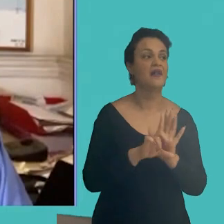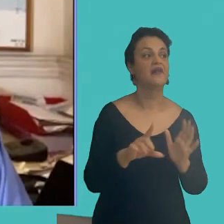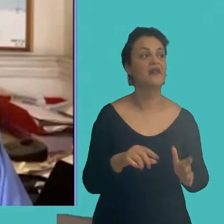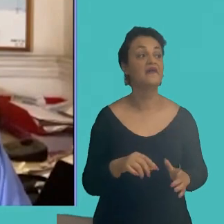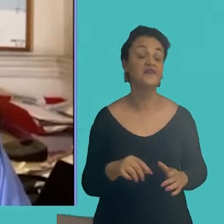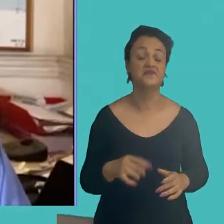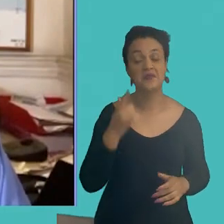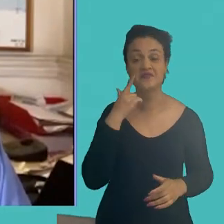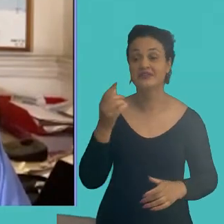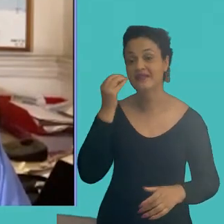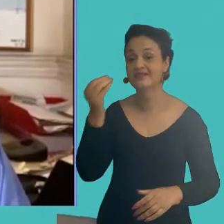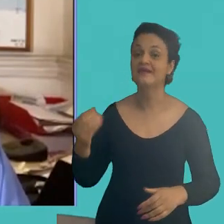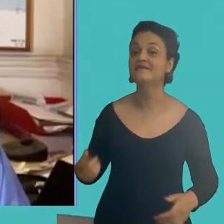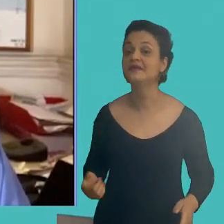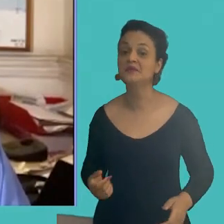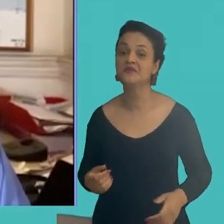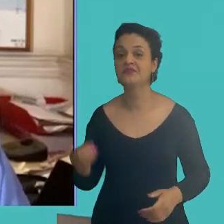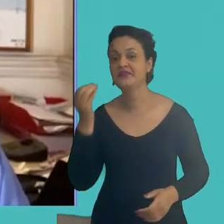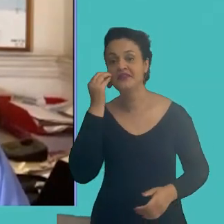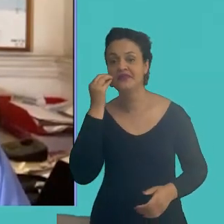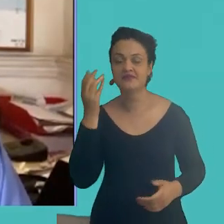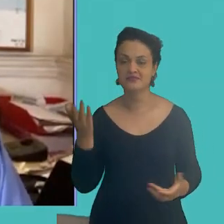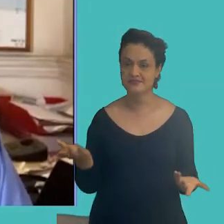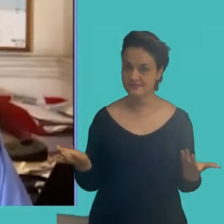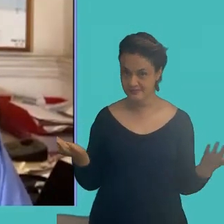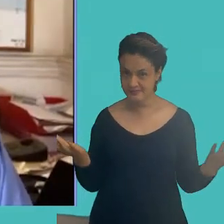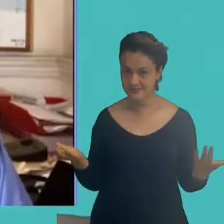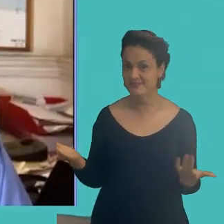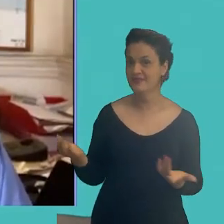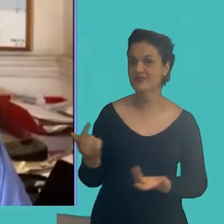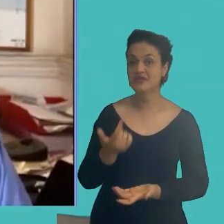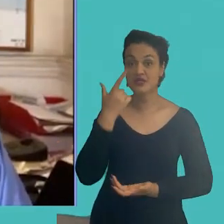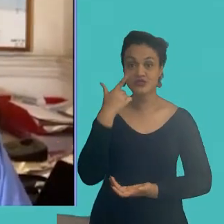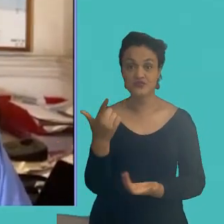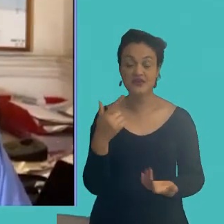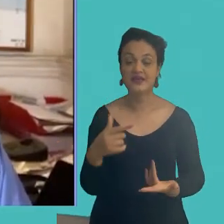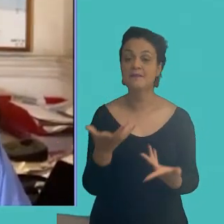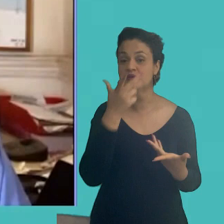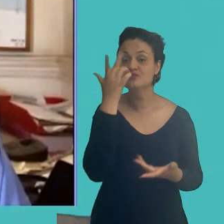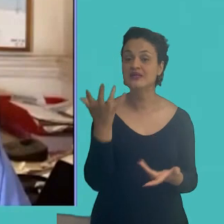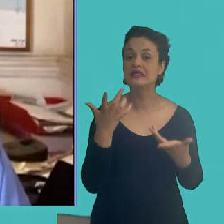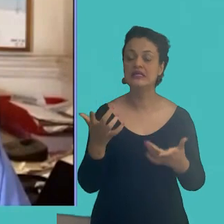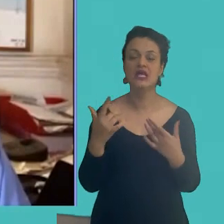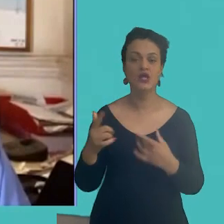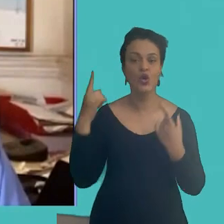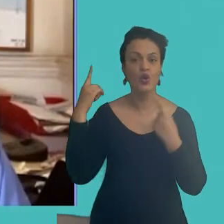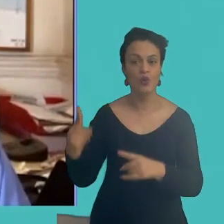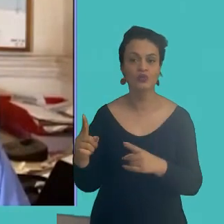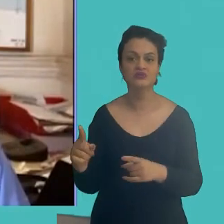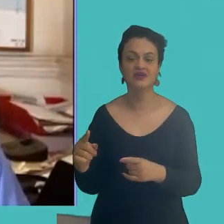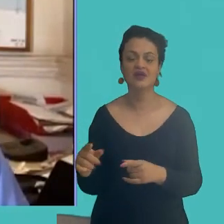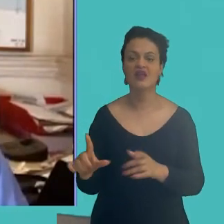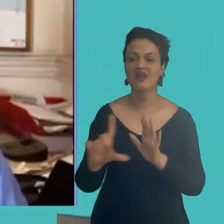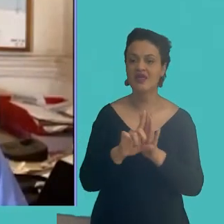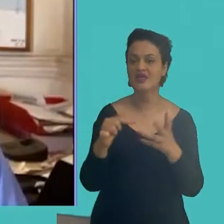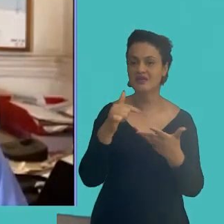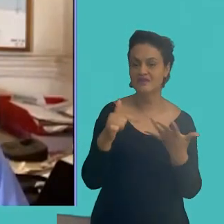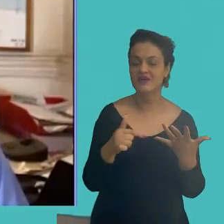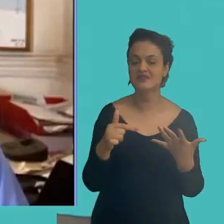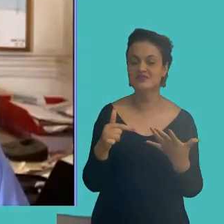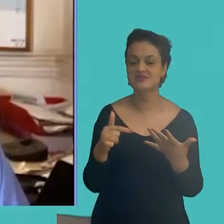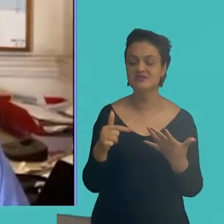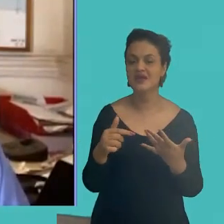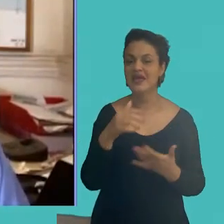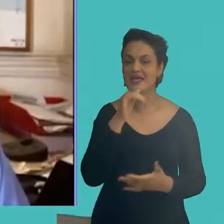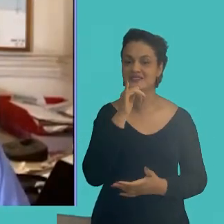aí nós vamos concluir que quem se propôs a desafiar a lei da gravidade o fez desafiando os achados da